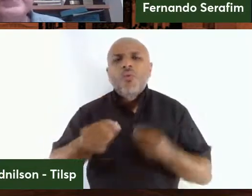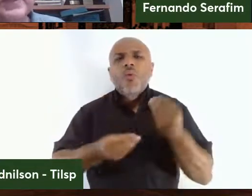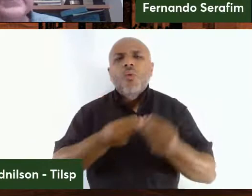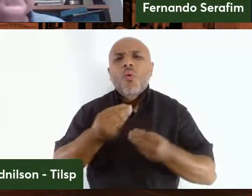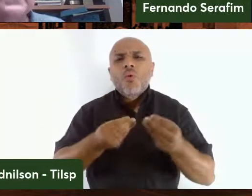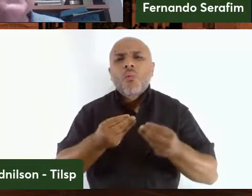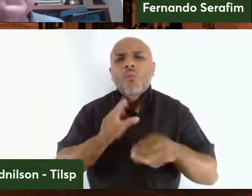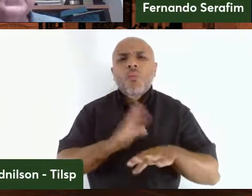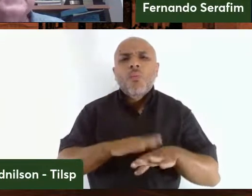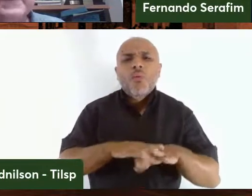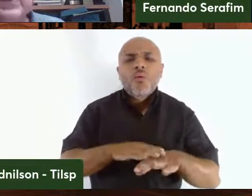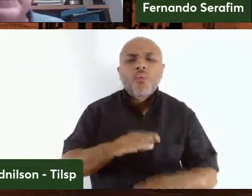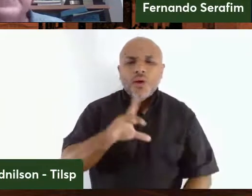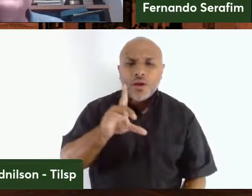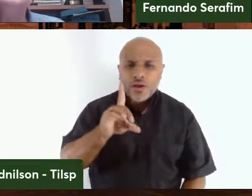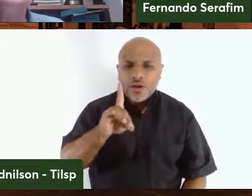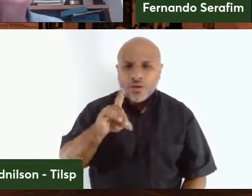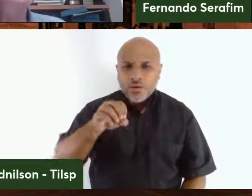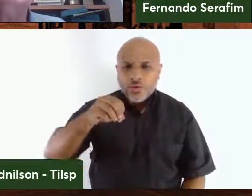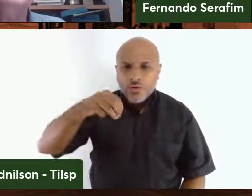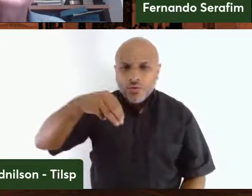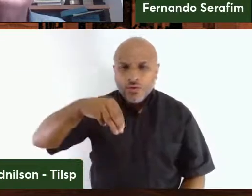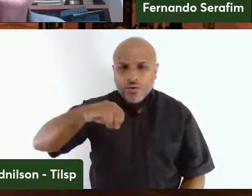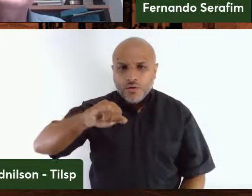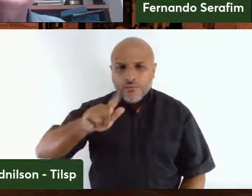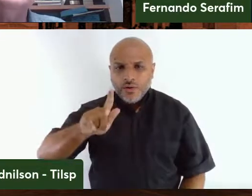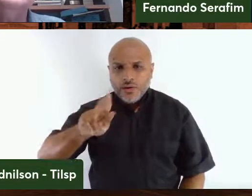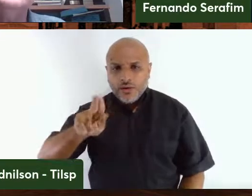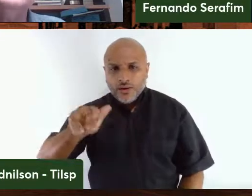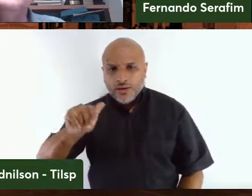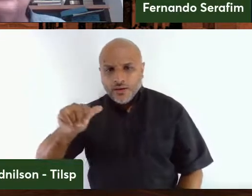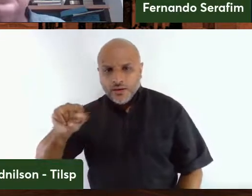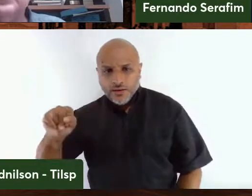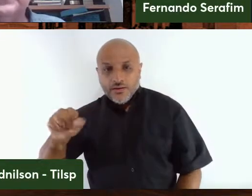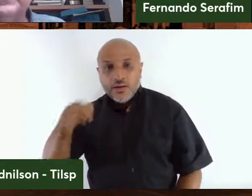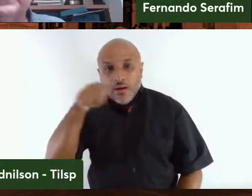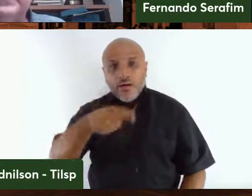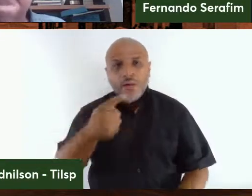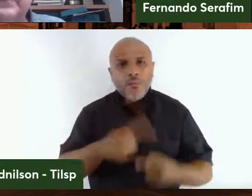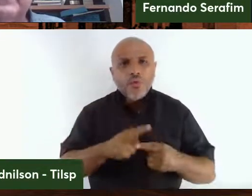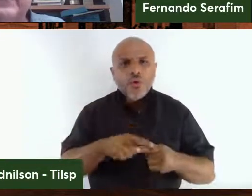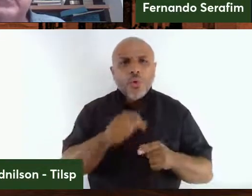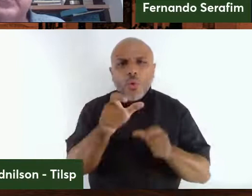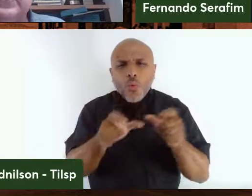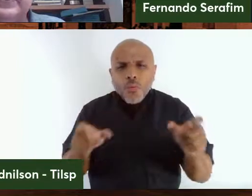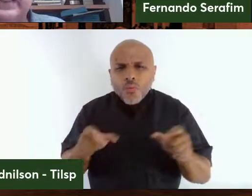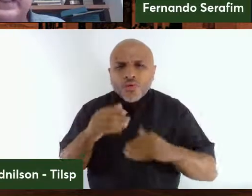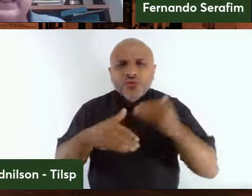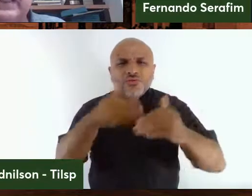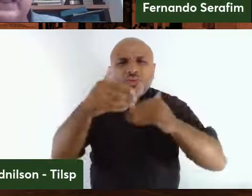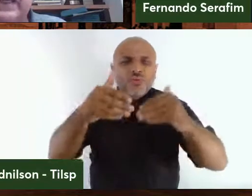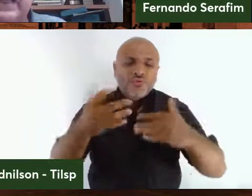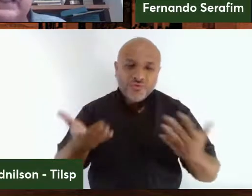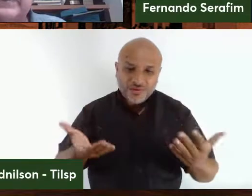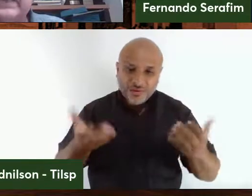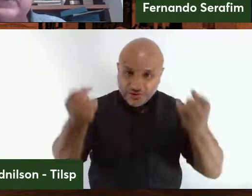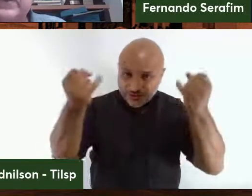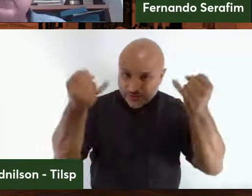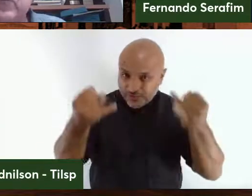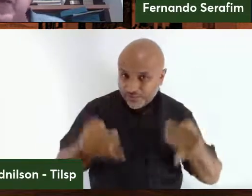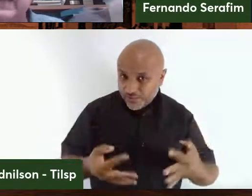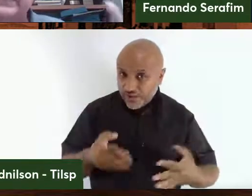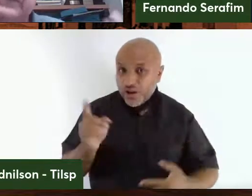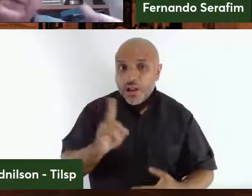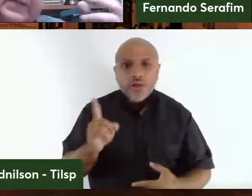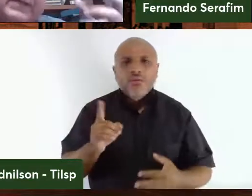sobre a Domingas, porque as personagens elas são construídas, como você falou, né? Elas não